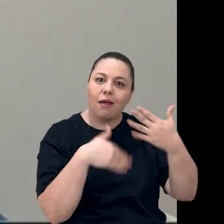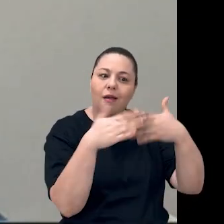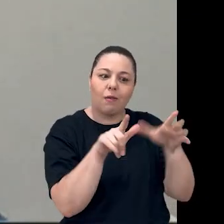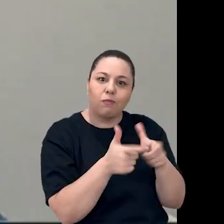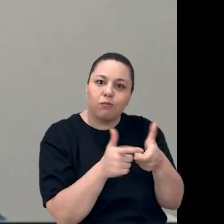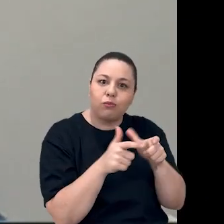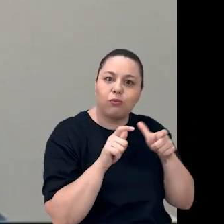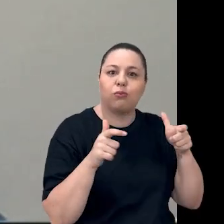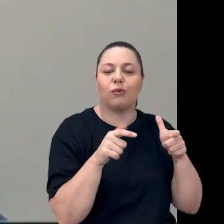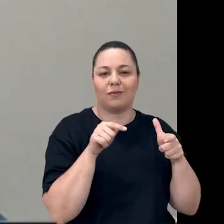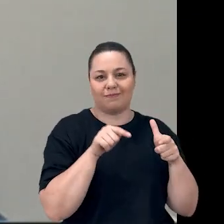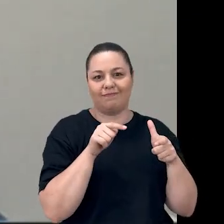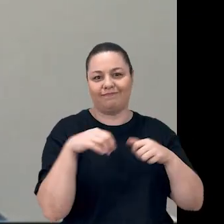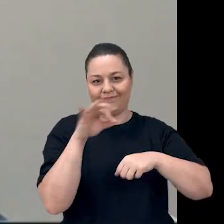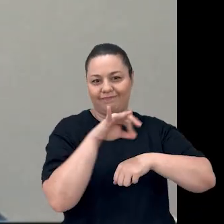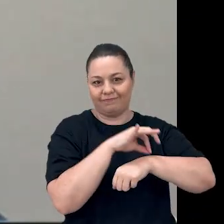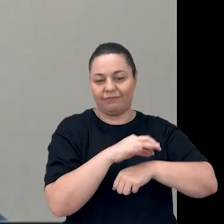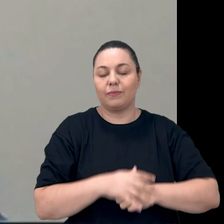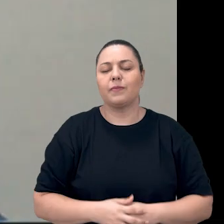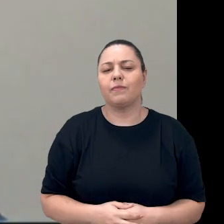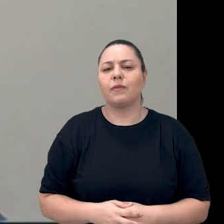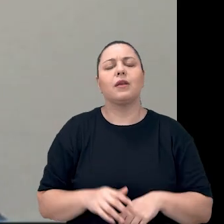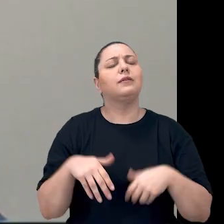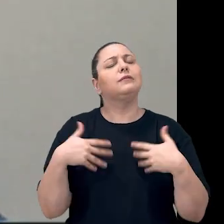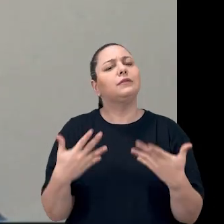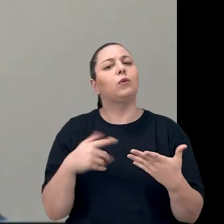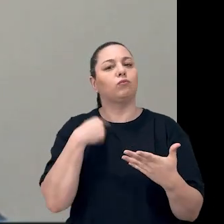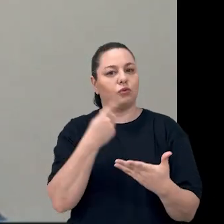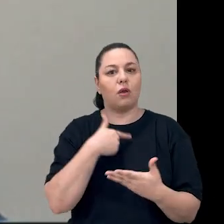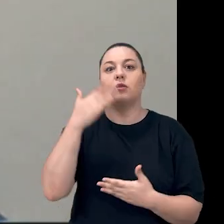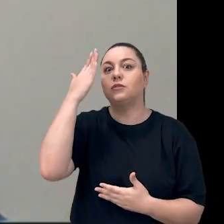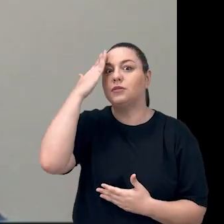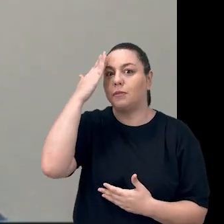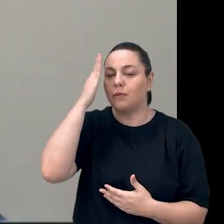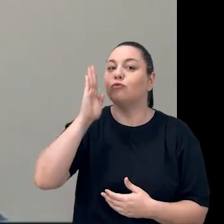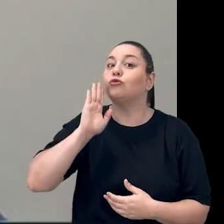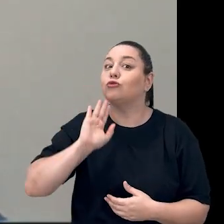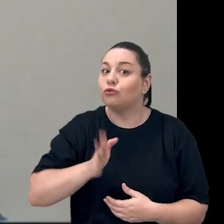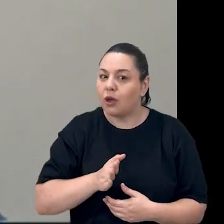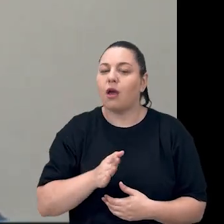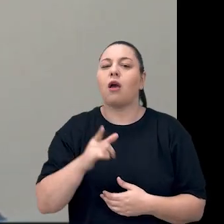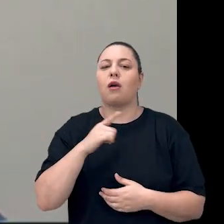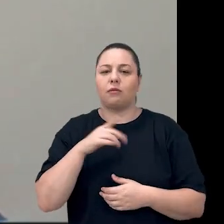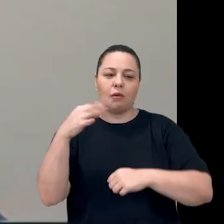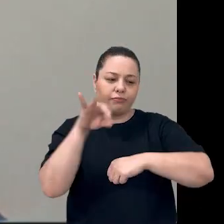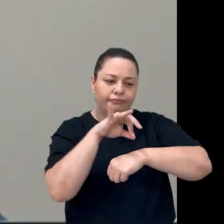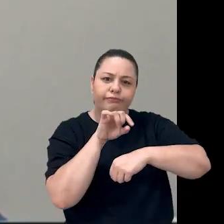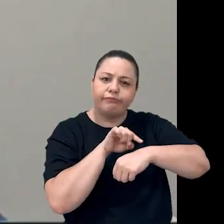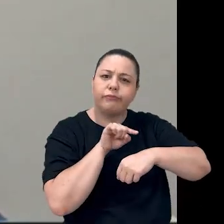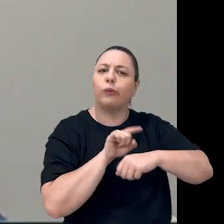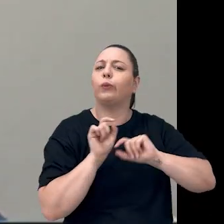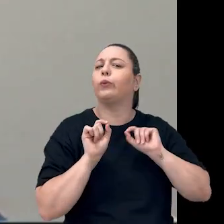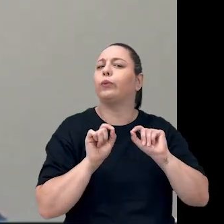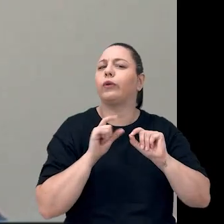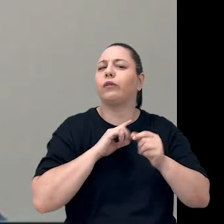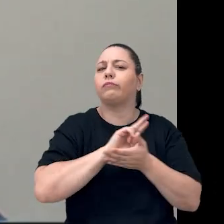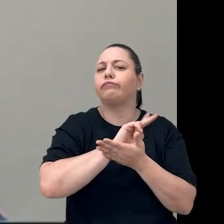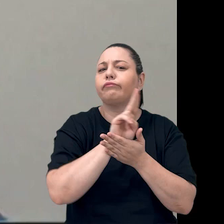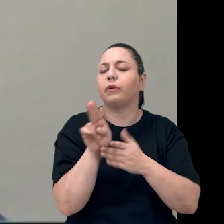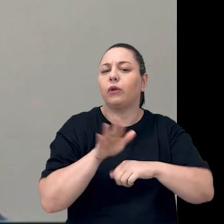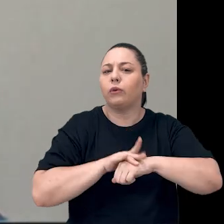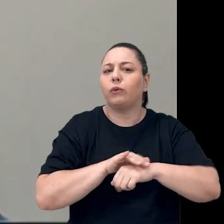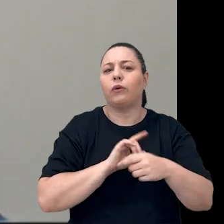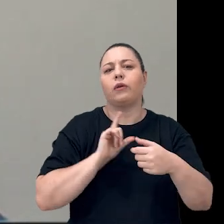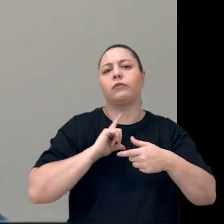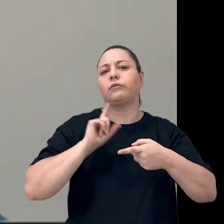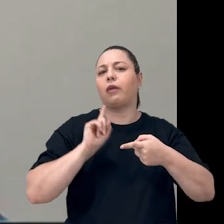desses insetos, quando em contato com essa formulação. Então, como sabemos, né, o Aedes aegypti é vetor de várias